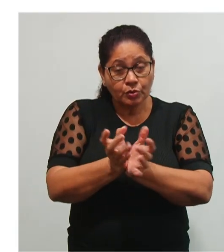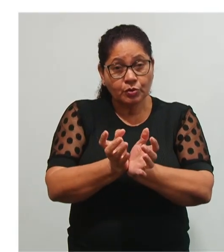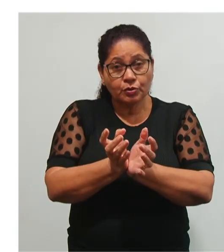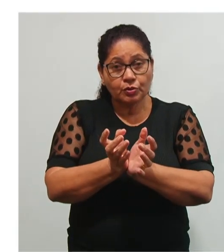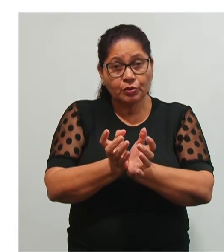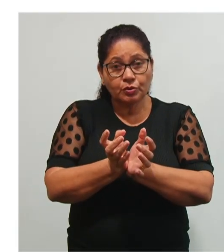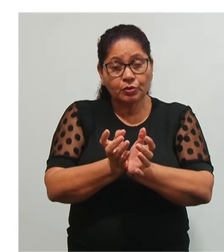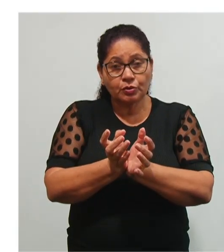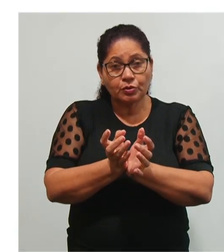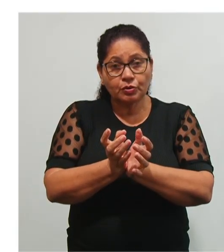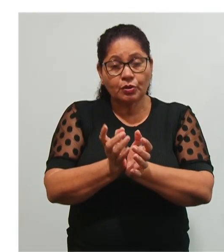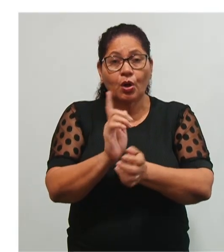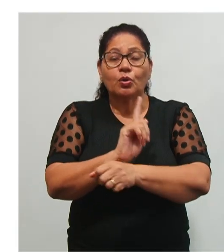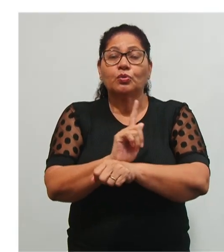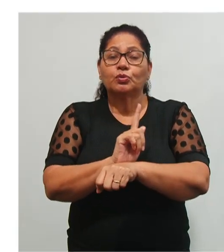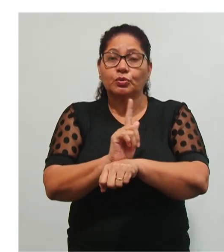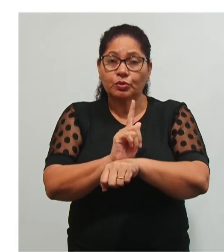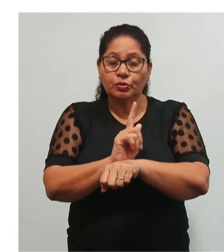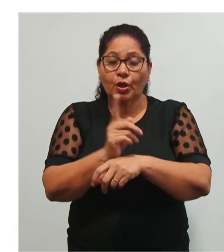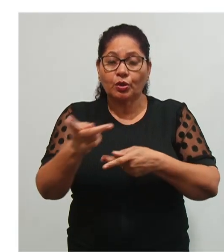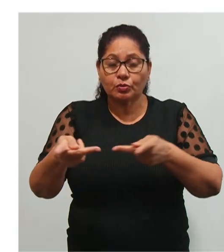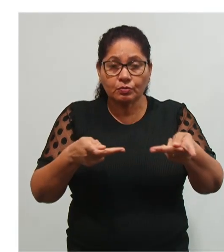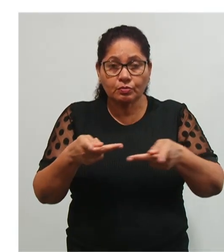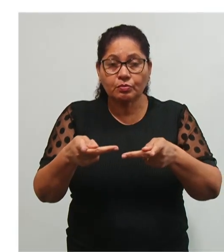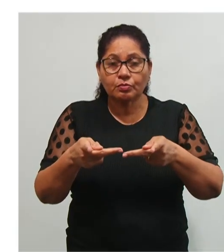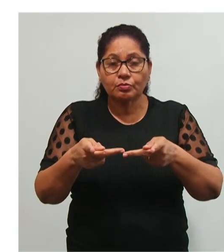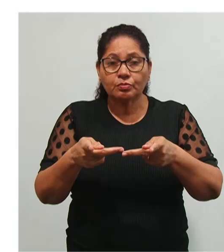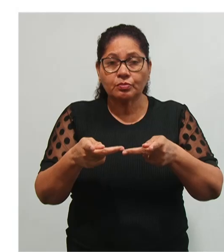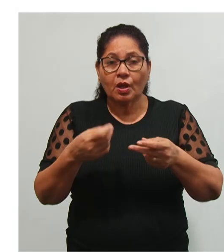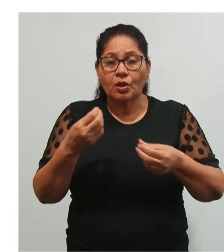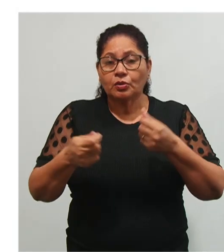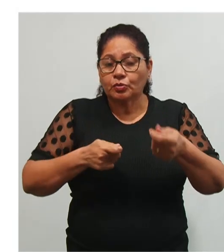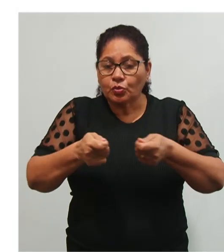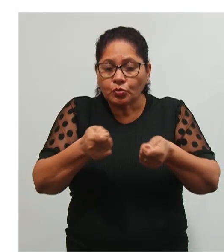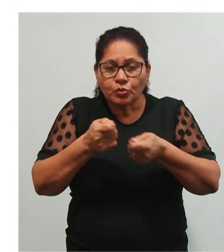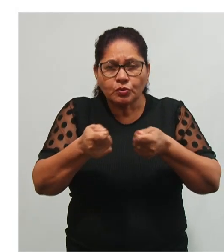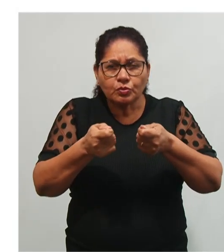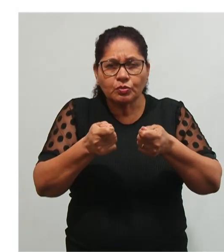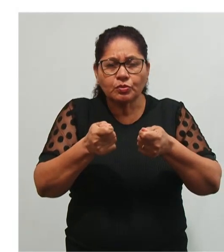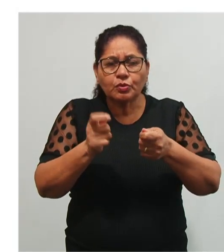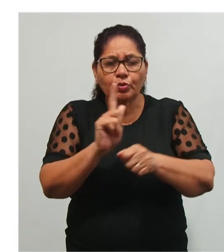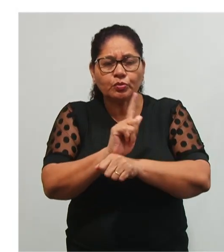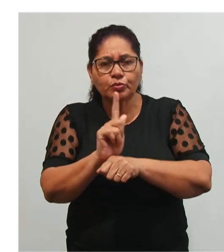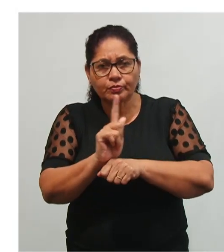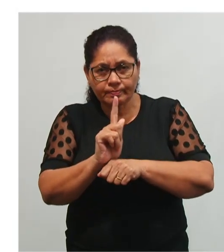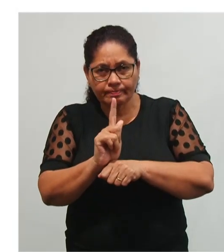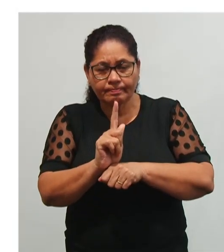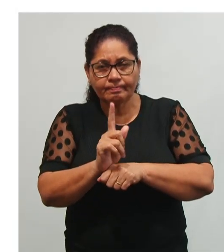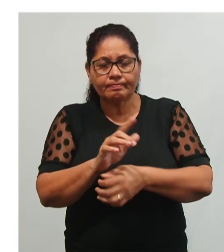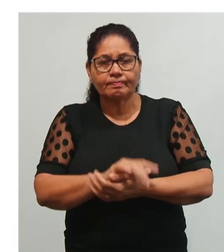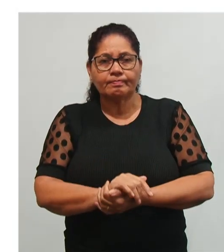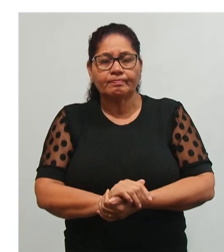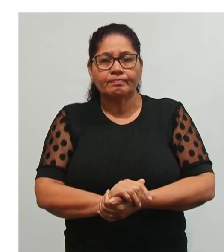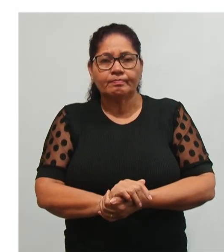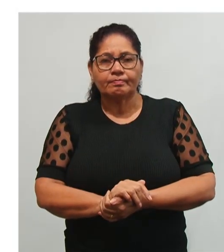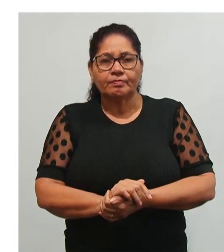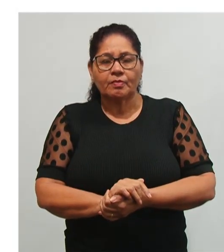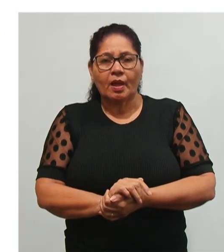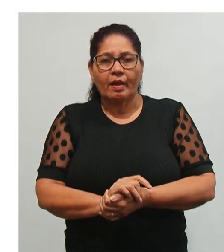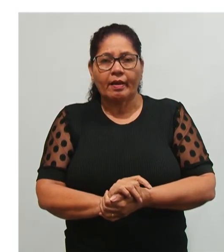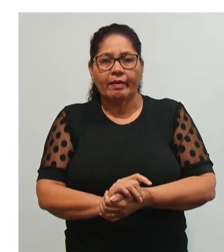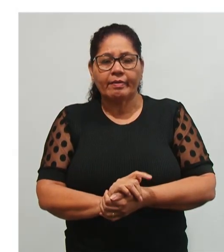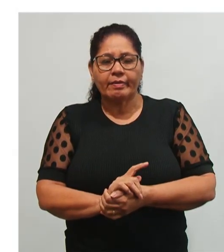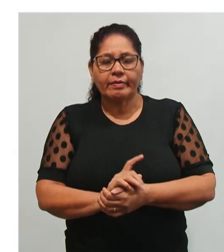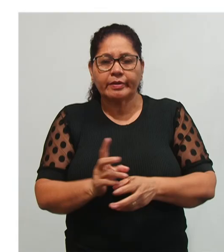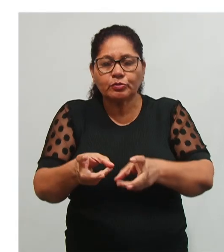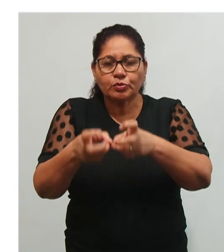e o gerente do projeto, execução, controle e gerenciamento e captação de